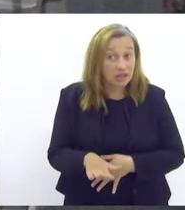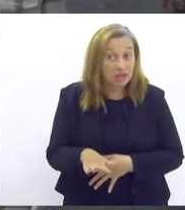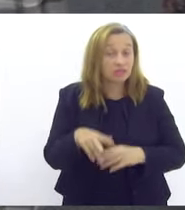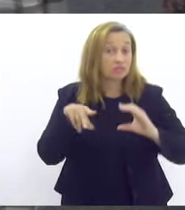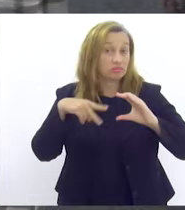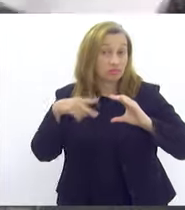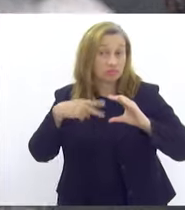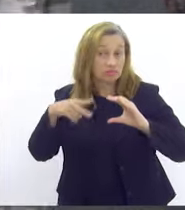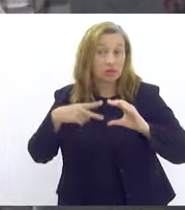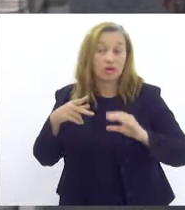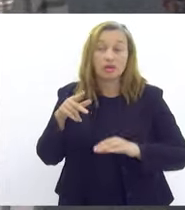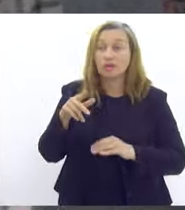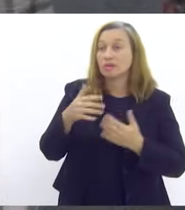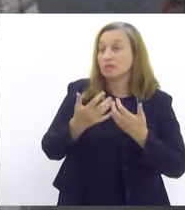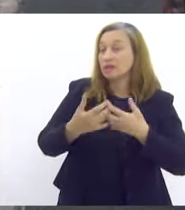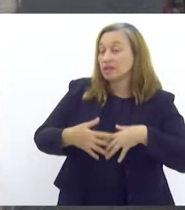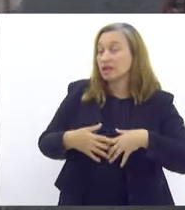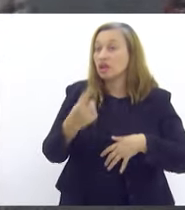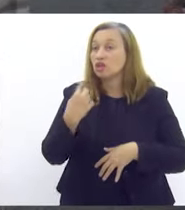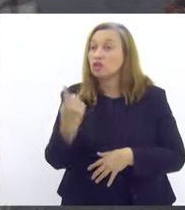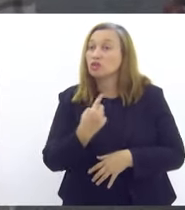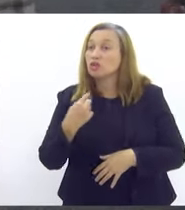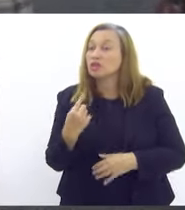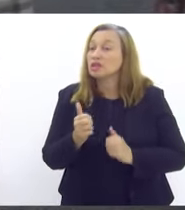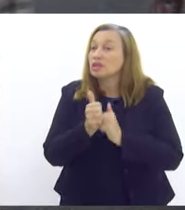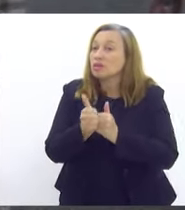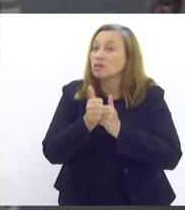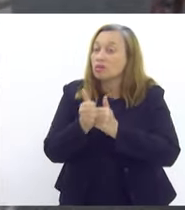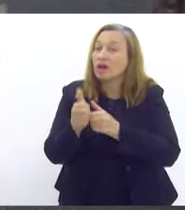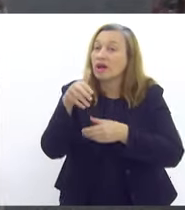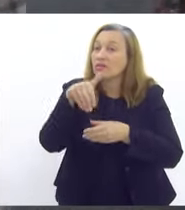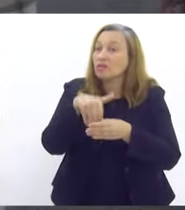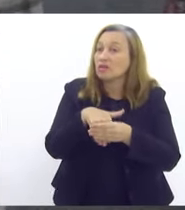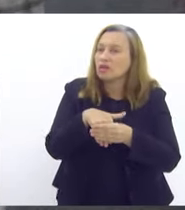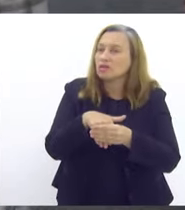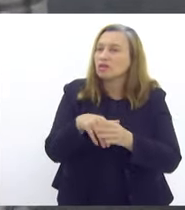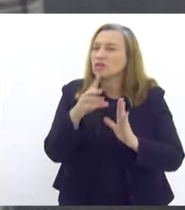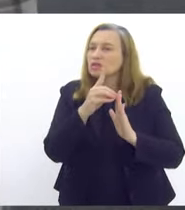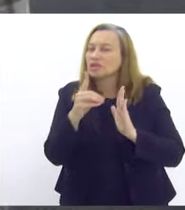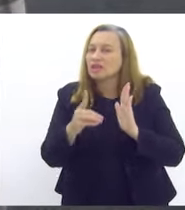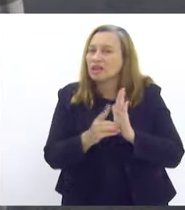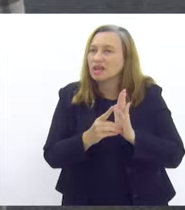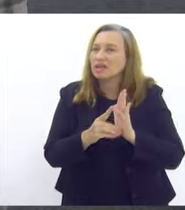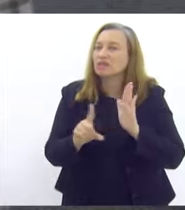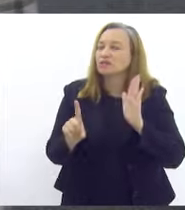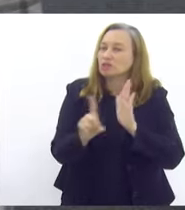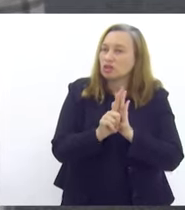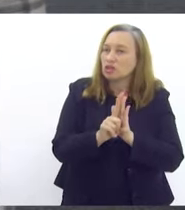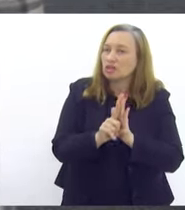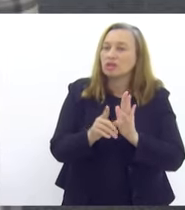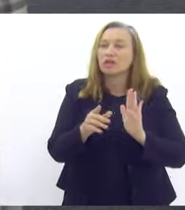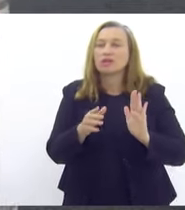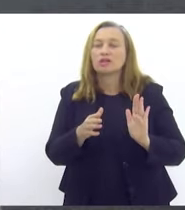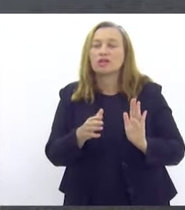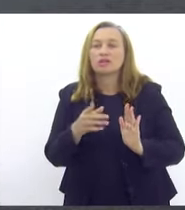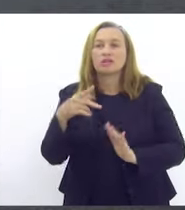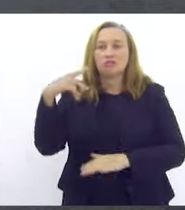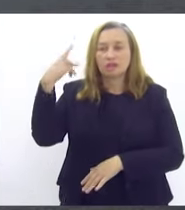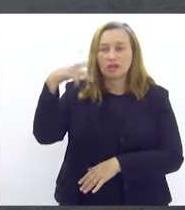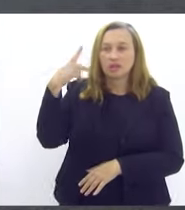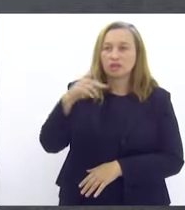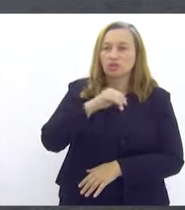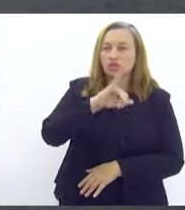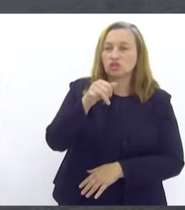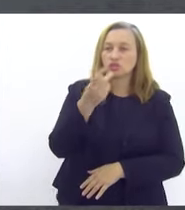Câmara Municipal de Petrópolis, nós iremos acompanhar a votação de um decreto legislativo proposto pela vereadora Júlia Casamasso,